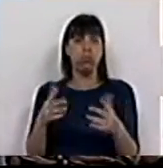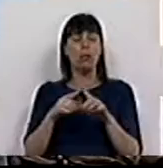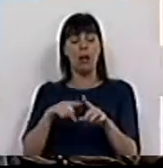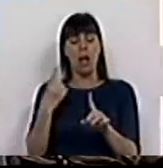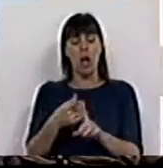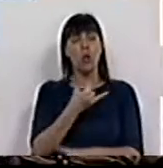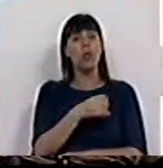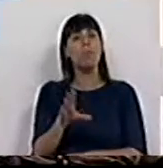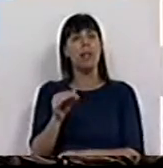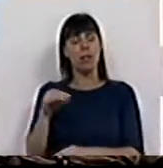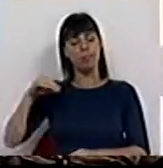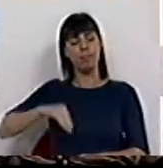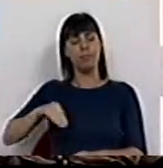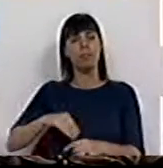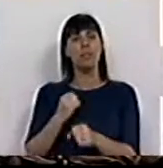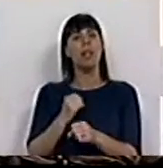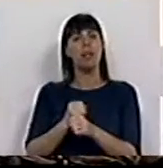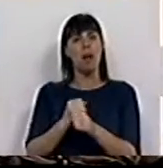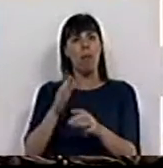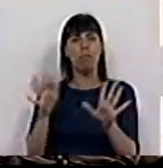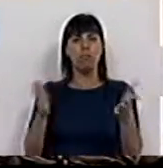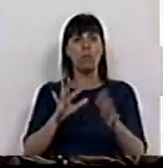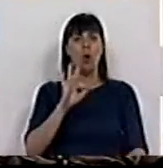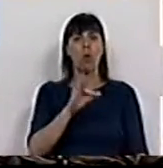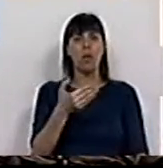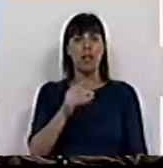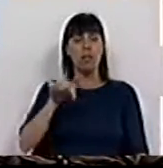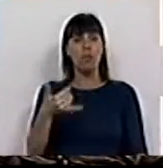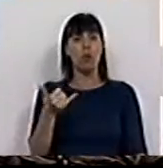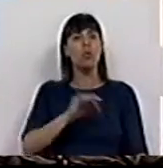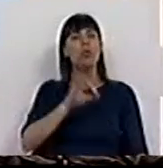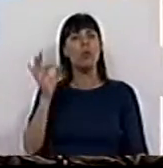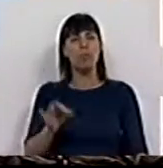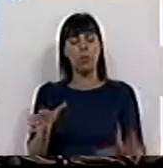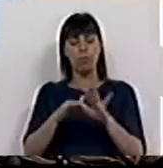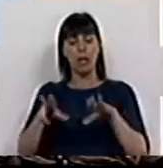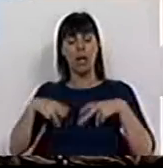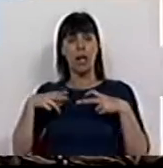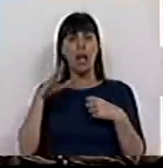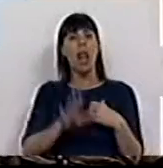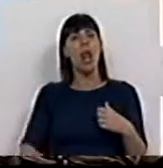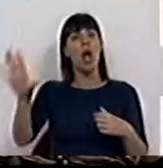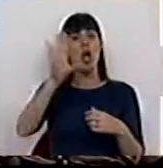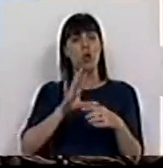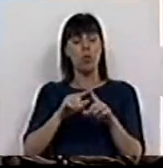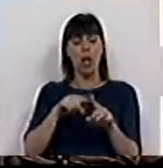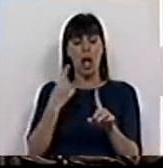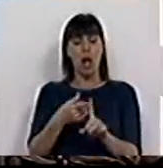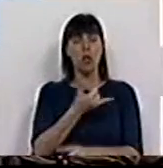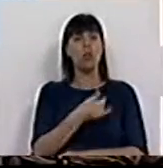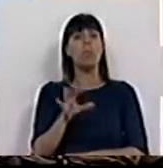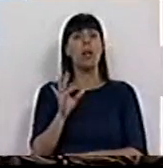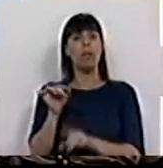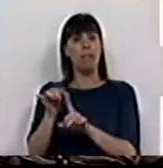Em 2010, os rendimentos do trabalho representavam 47,2% da riqueza nacional. Em